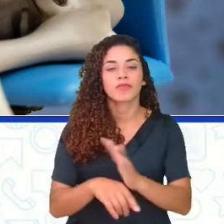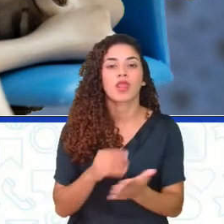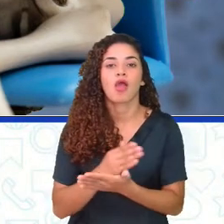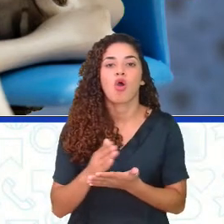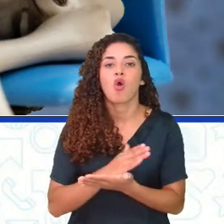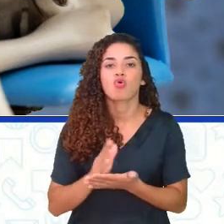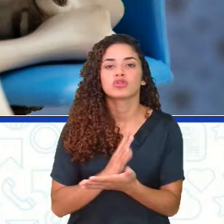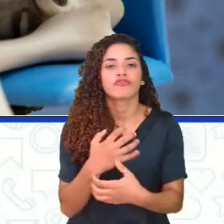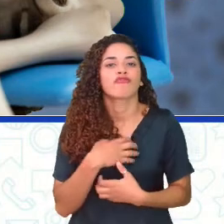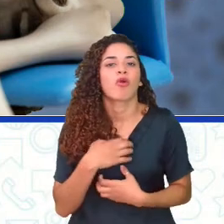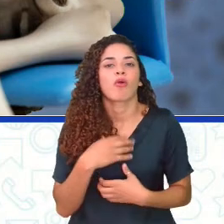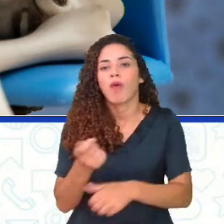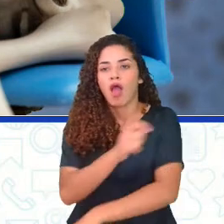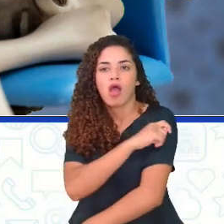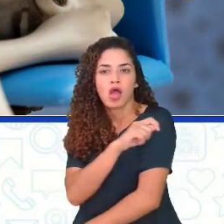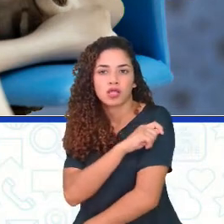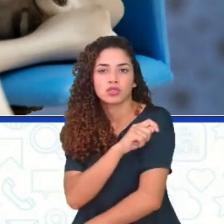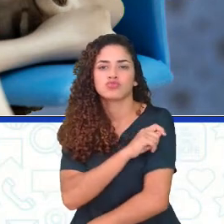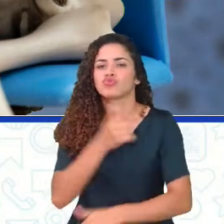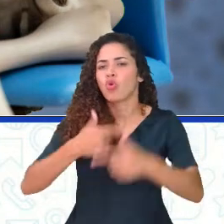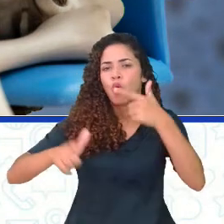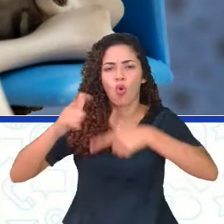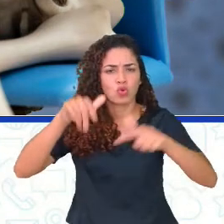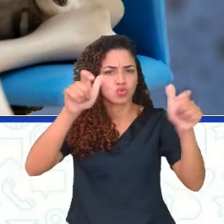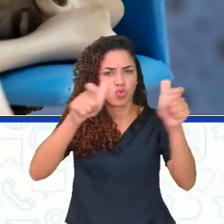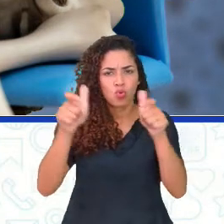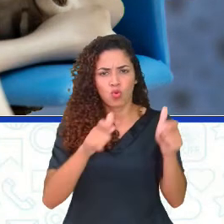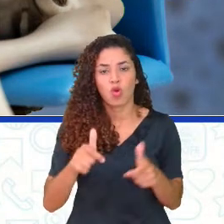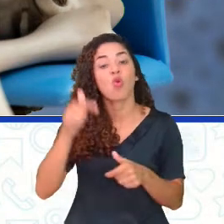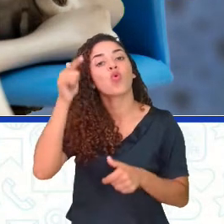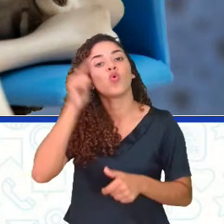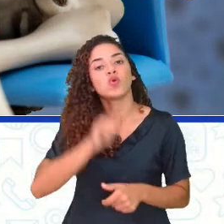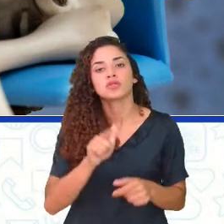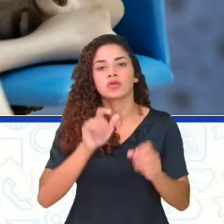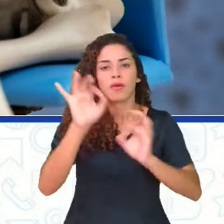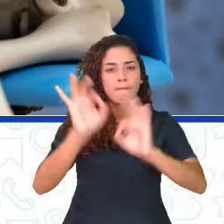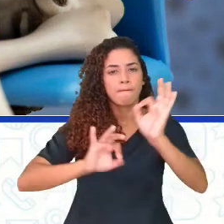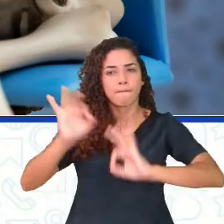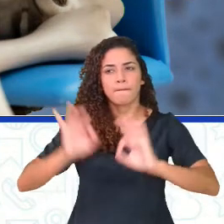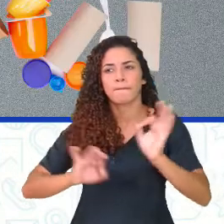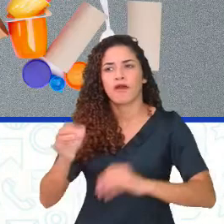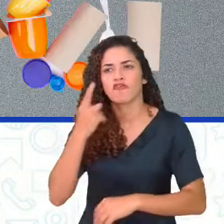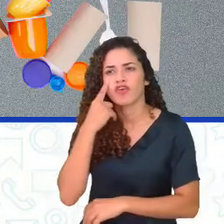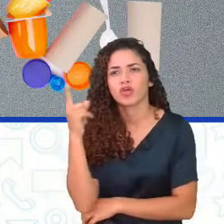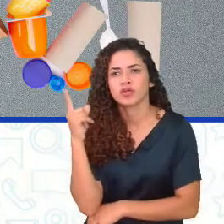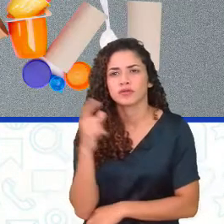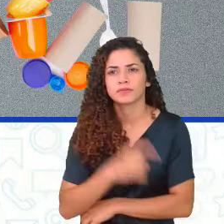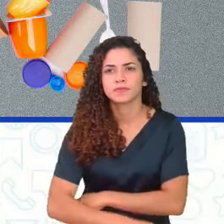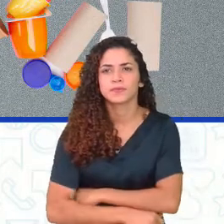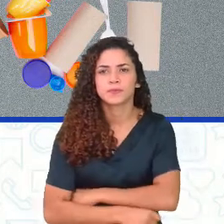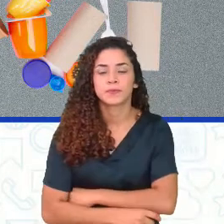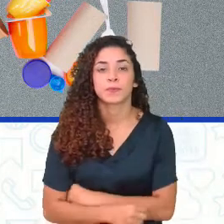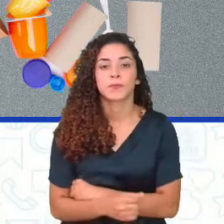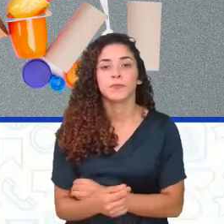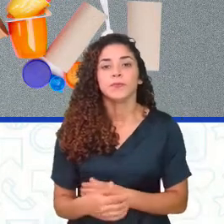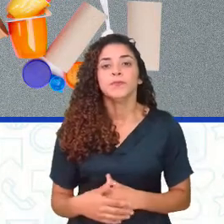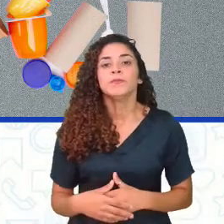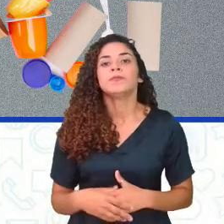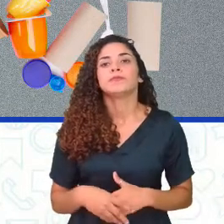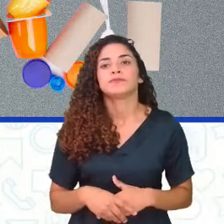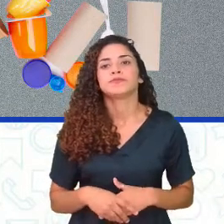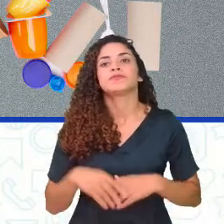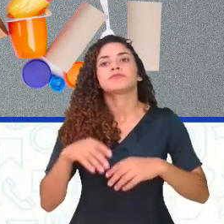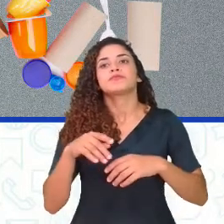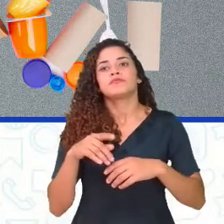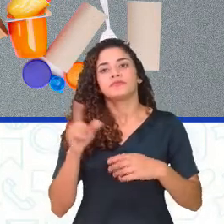modelos que alunos, de outros lugares conseguiram fazer. Acompanha aí comigo. A questão aí da mão